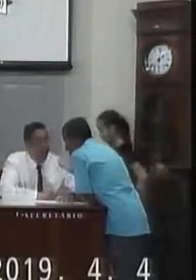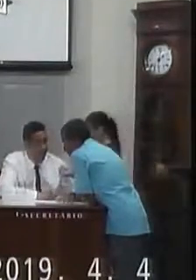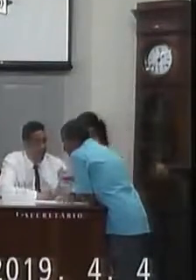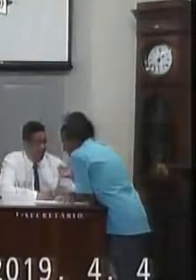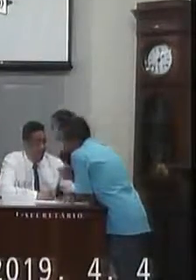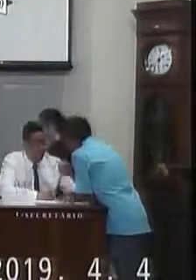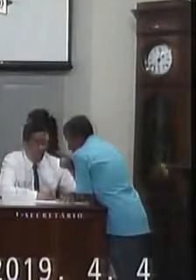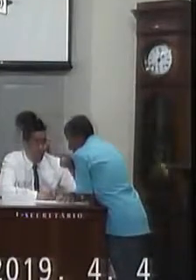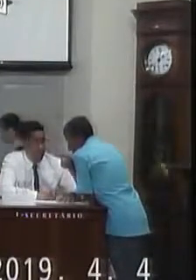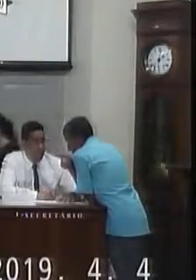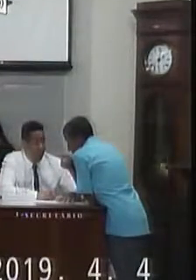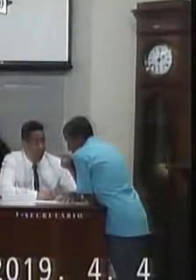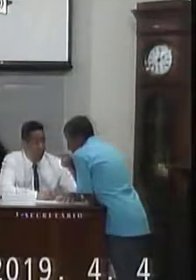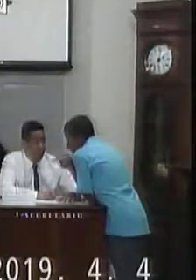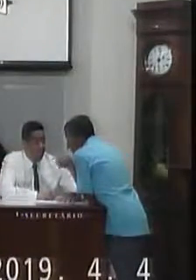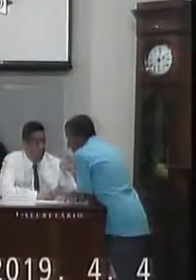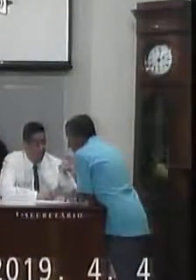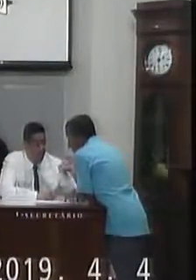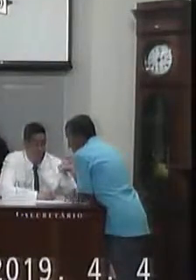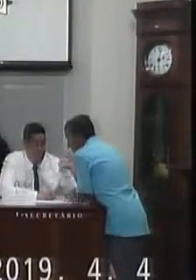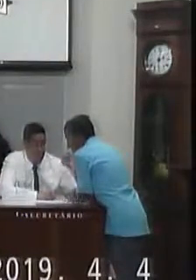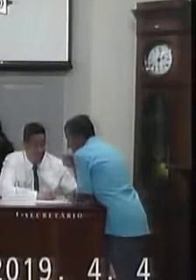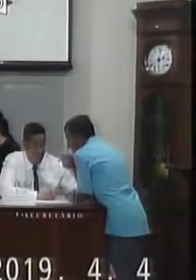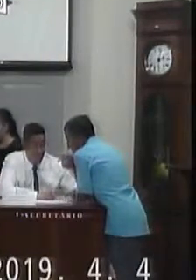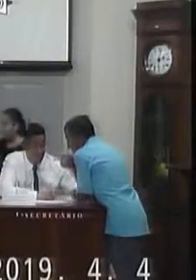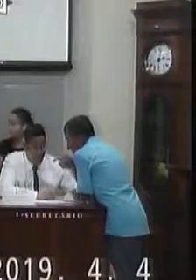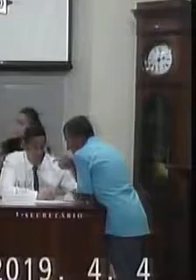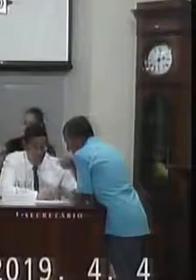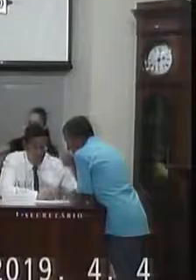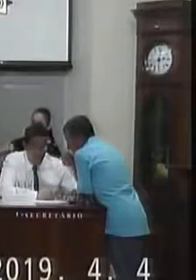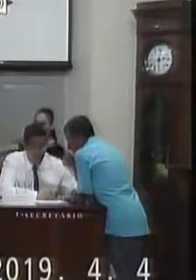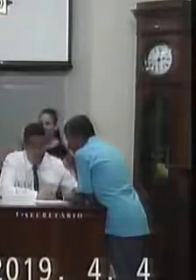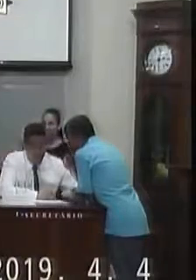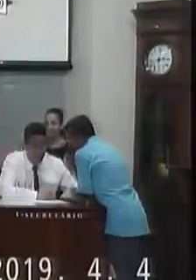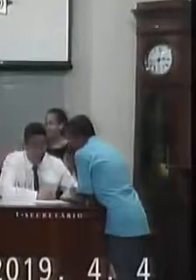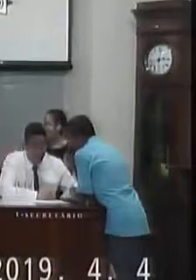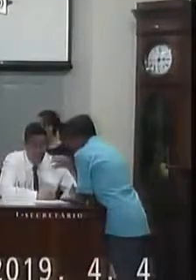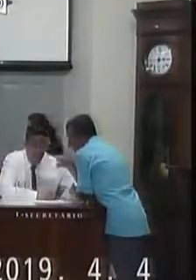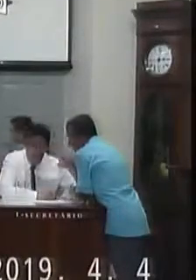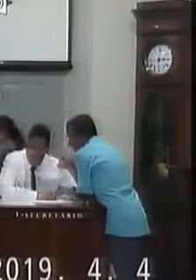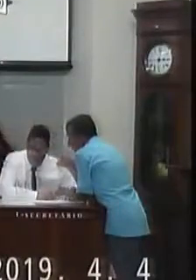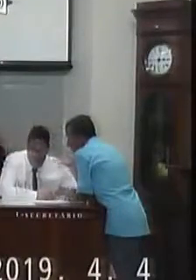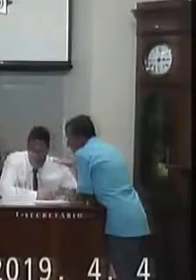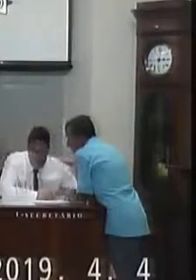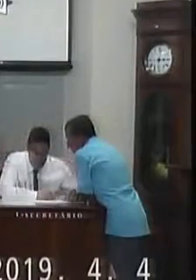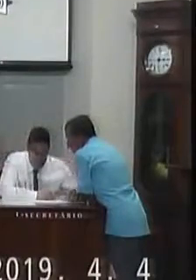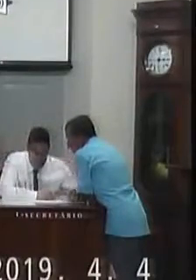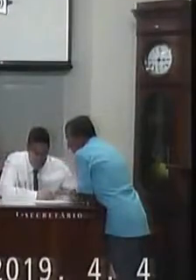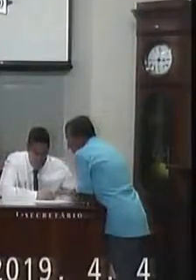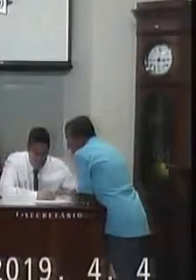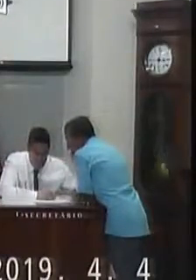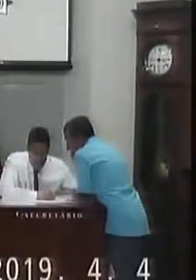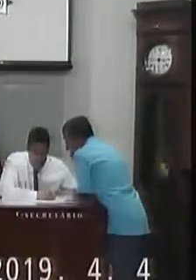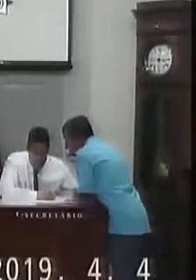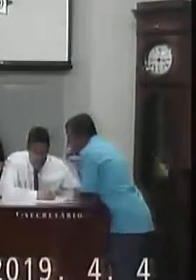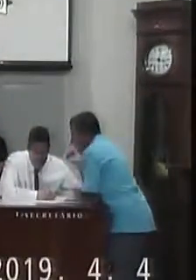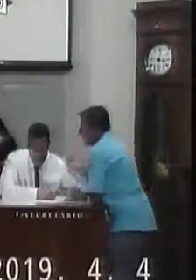Vamos, inicialmente, como de costume, rezarmos a oração do Pai